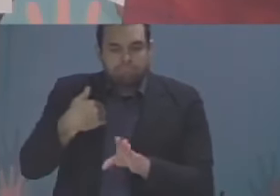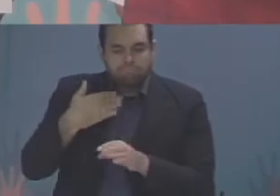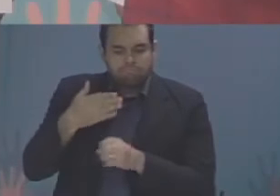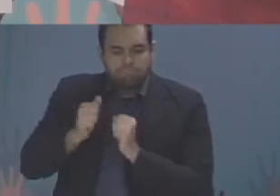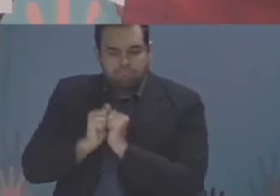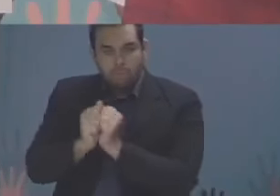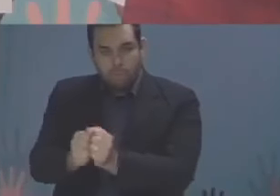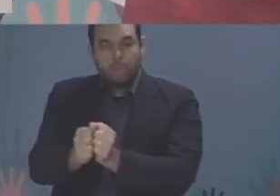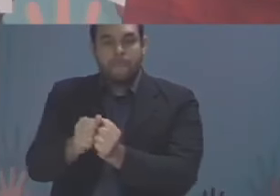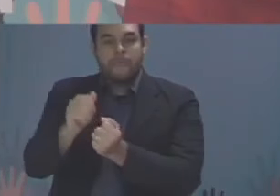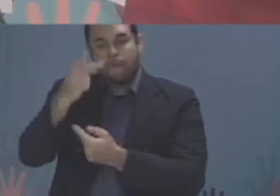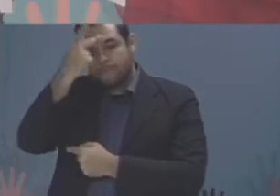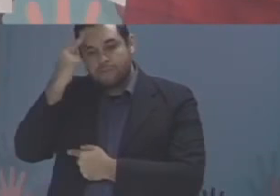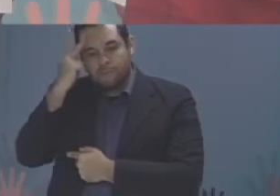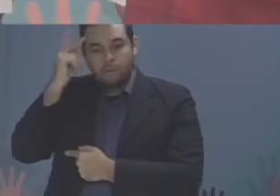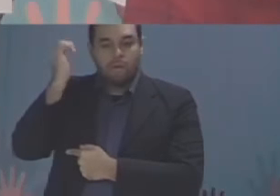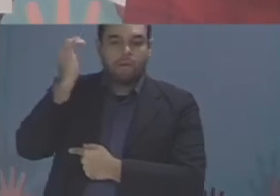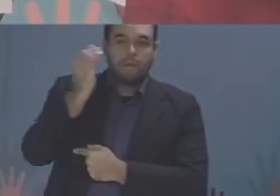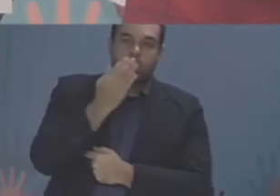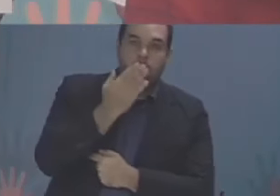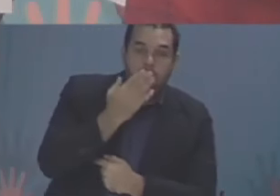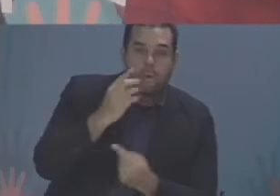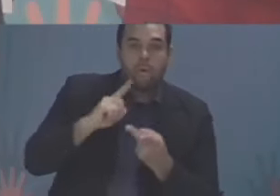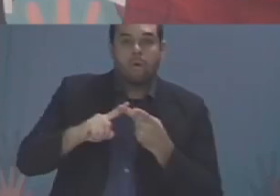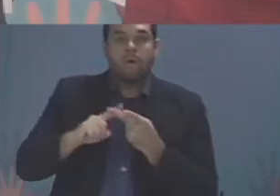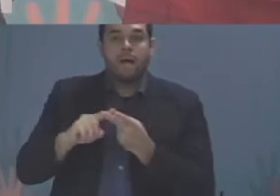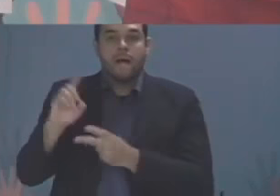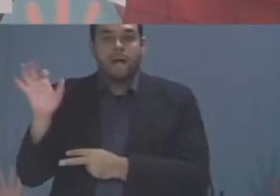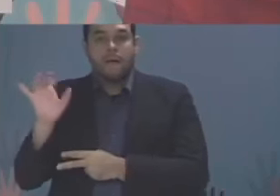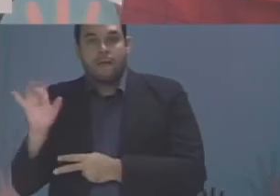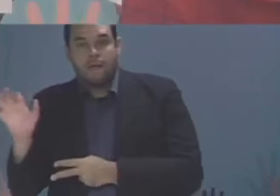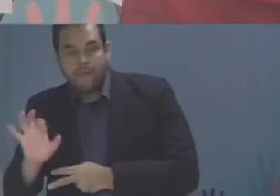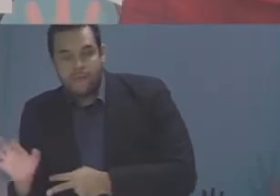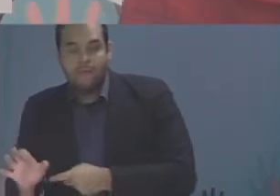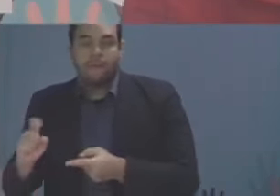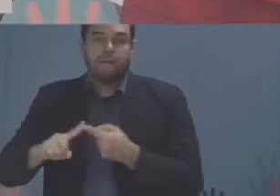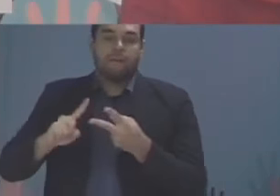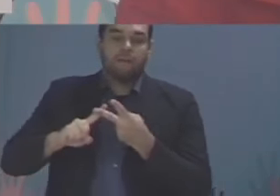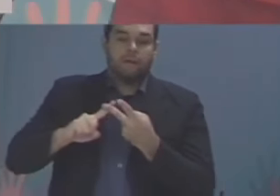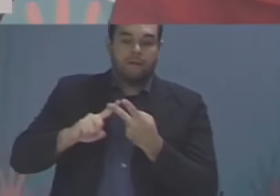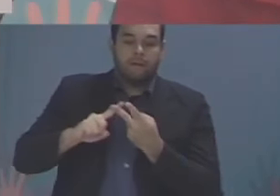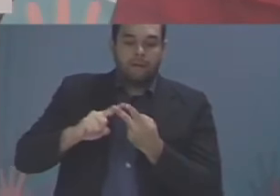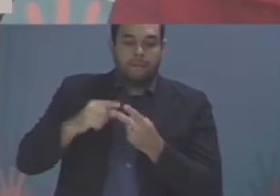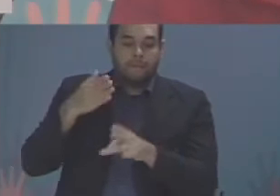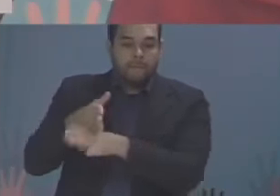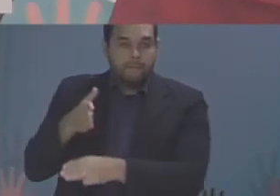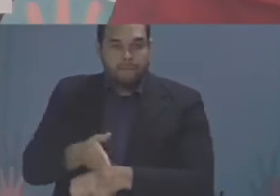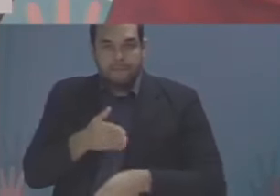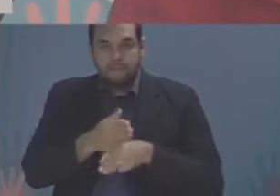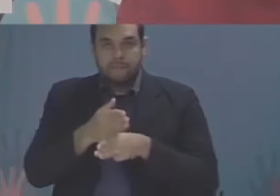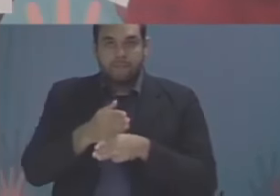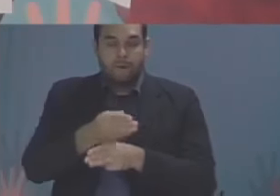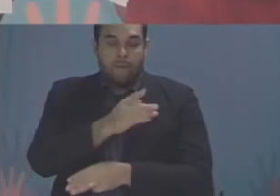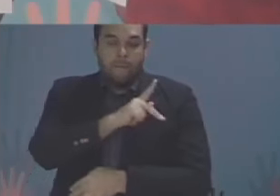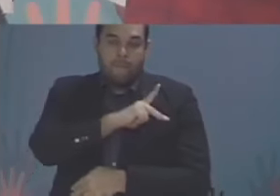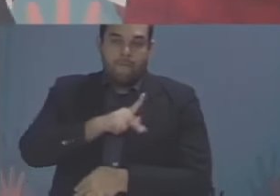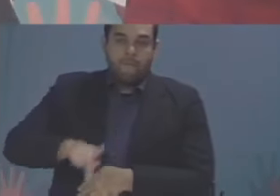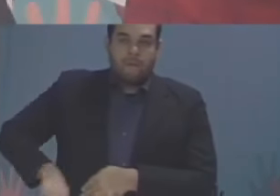ao movimento negro, LGBT, que atuam no setor público, no setor privado, no terceiro setor.